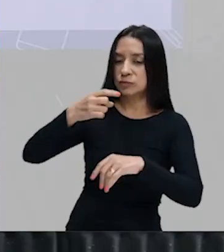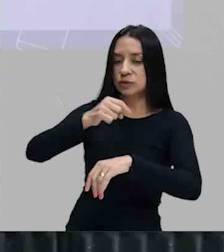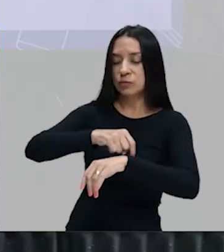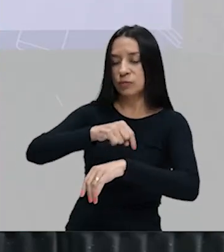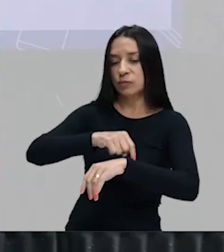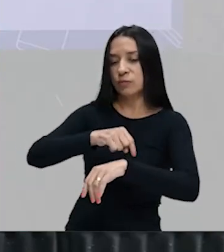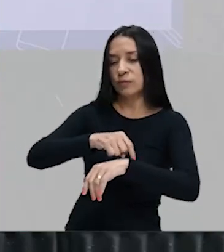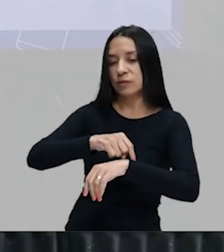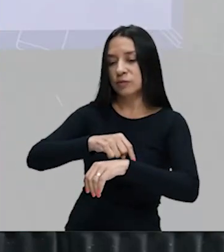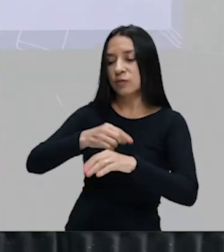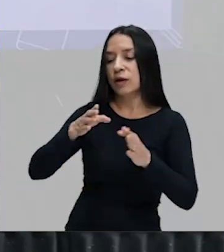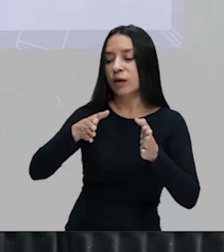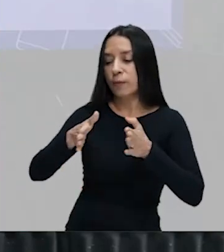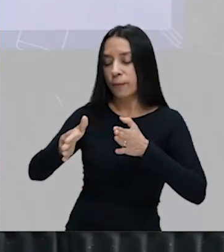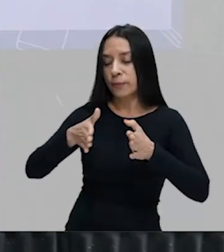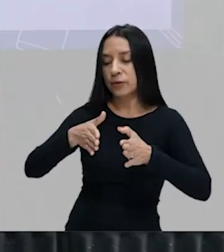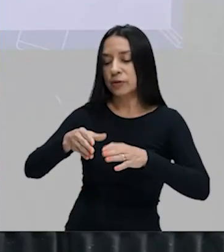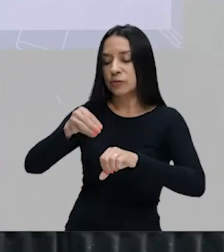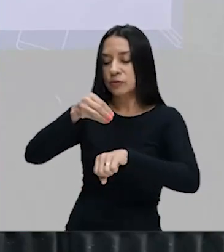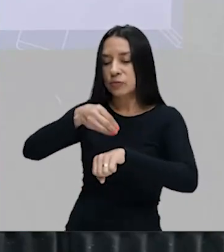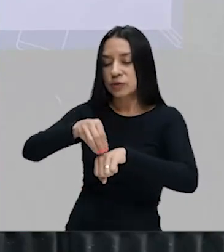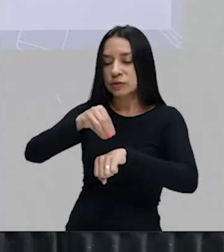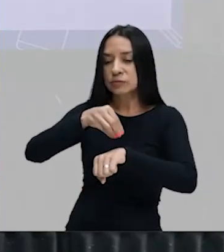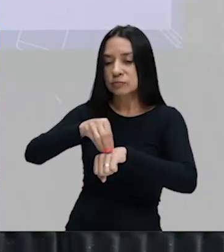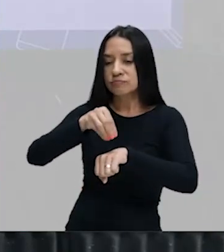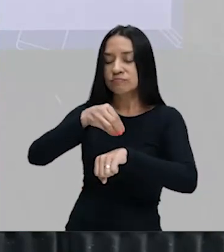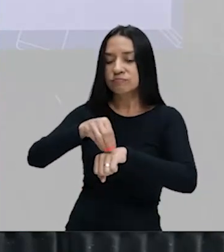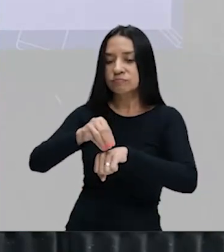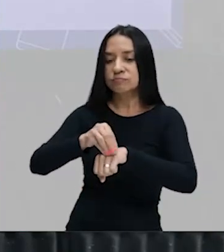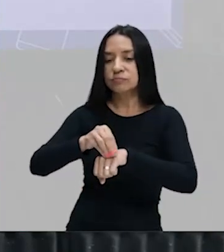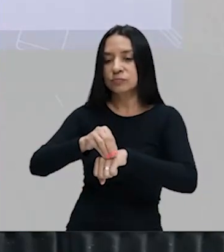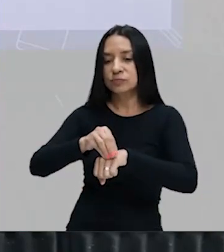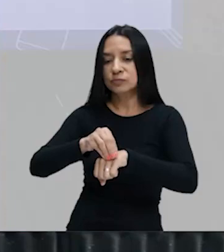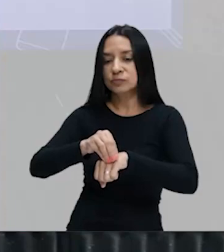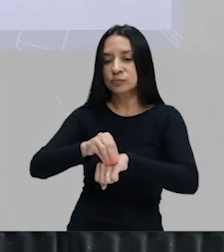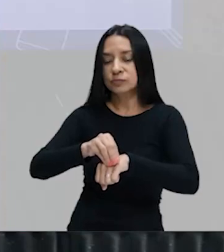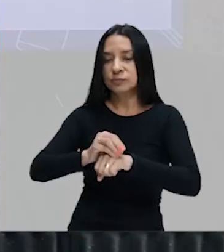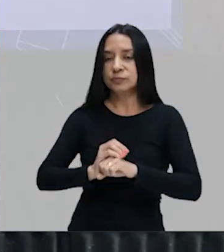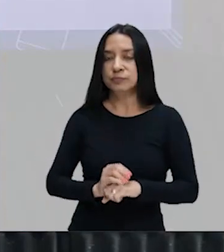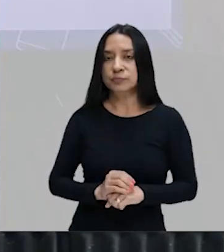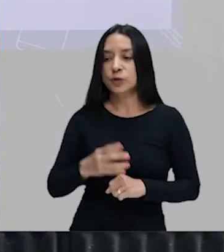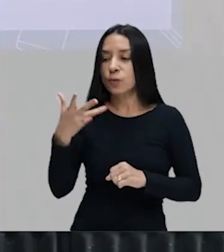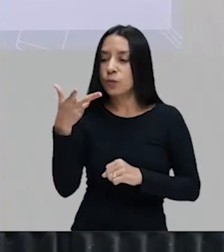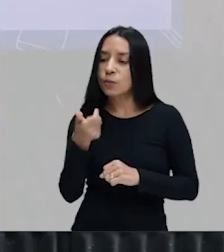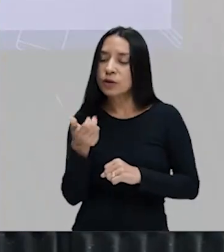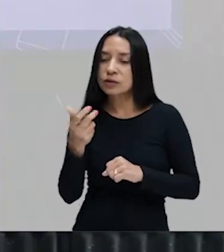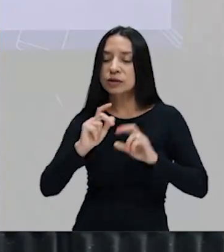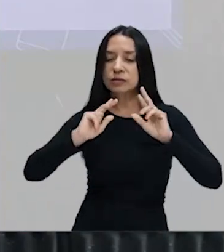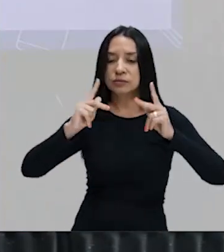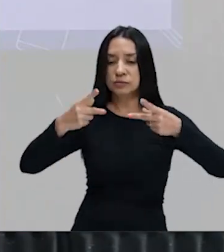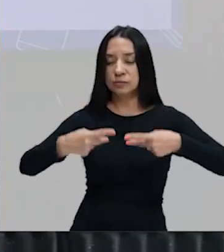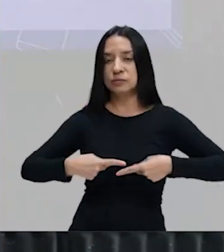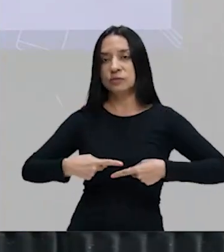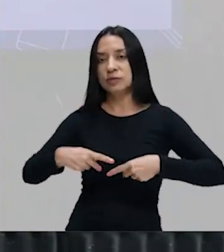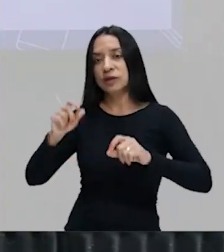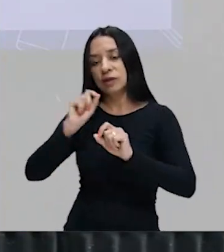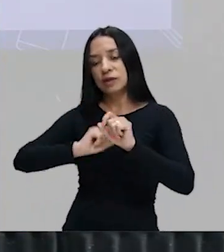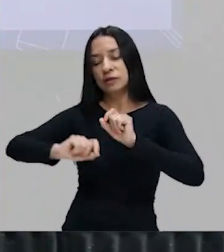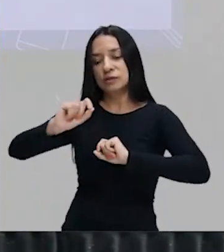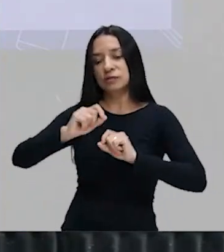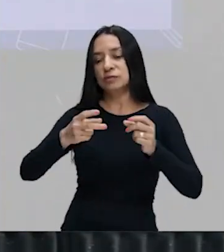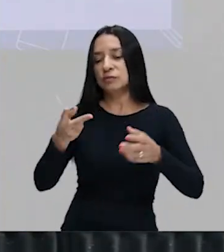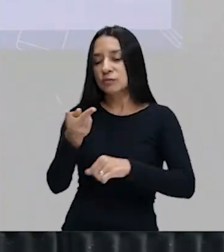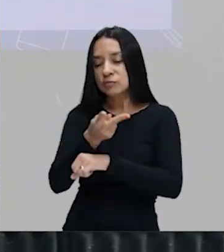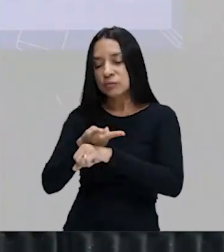antropológico, correto? Olha só, antropologia, virtudes e ser humanos. E é isso que nós vamos, então, buscar aqui. Bom, no